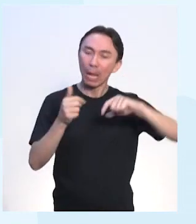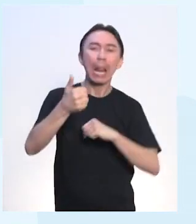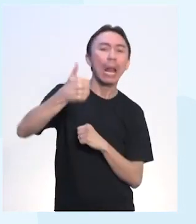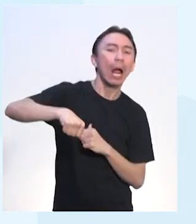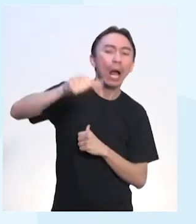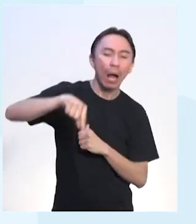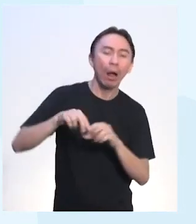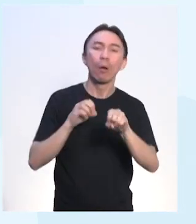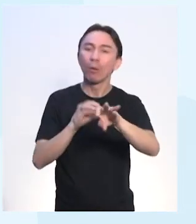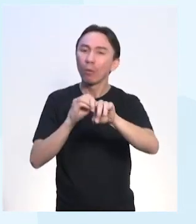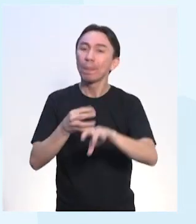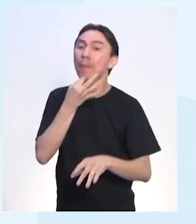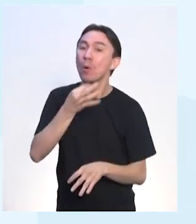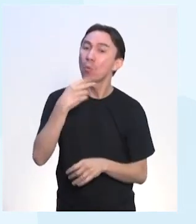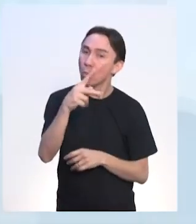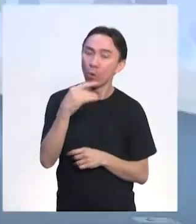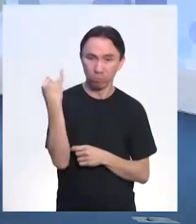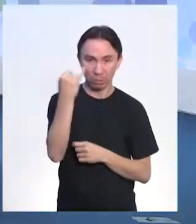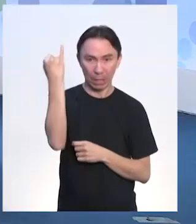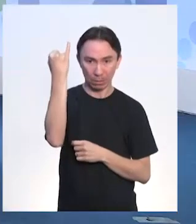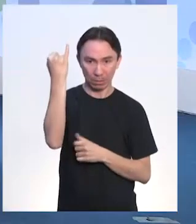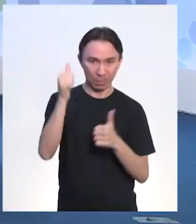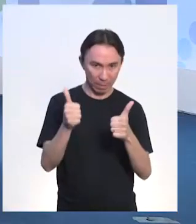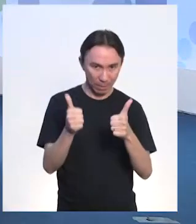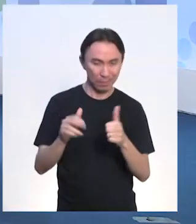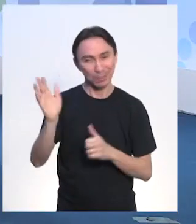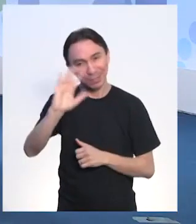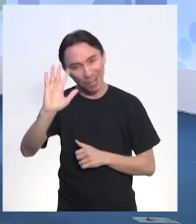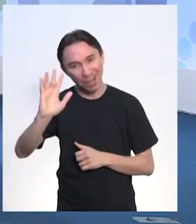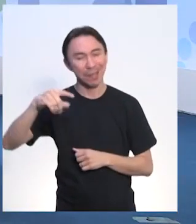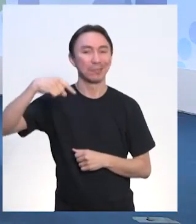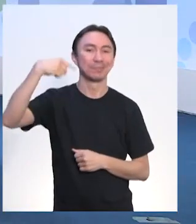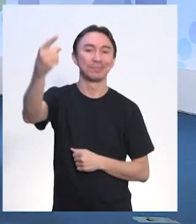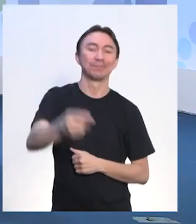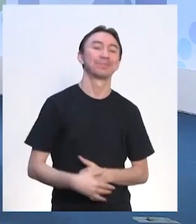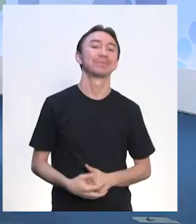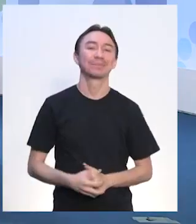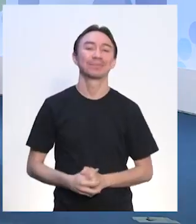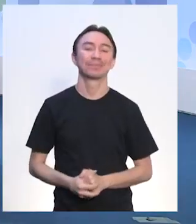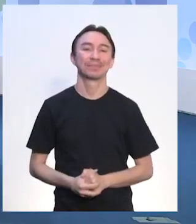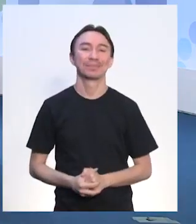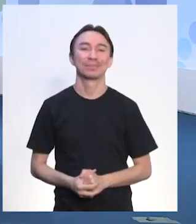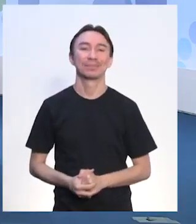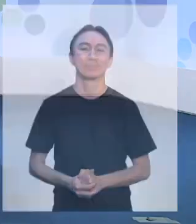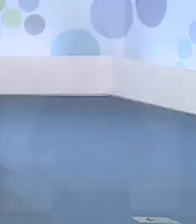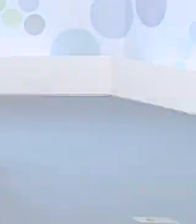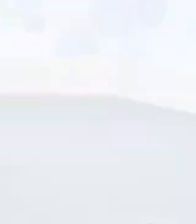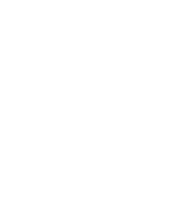sua opinião, que ela é muito importante para nós, tá bom? Tchau, pessoal. Tchau, tchau.